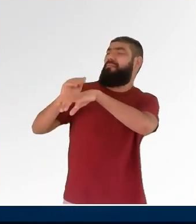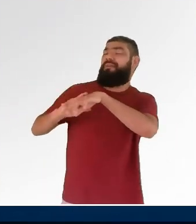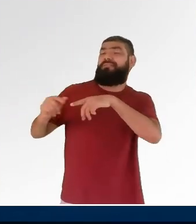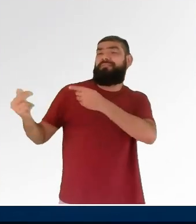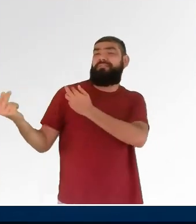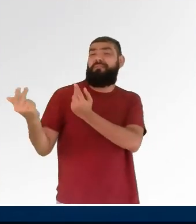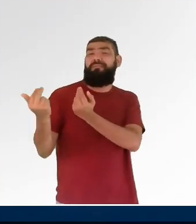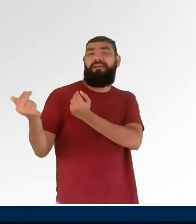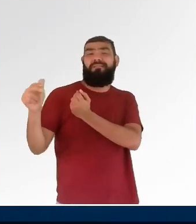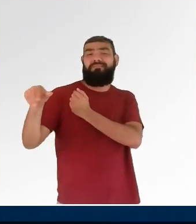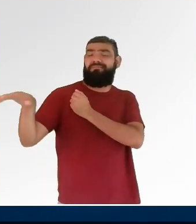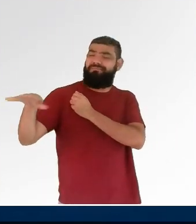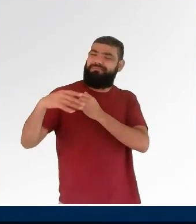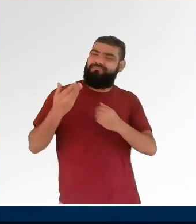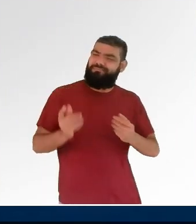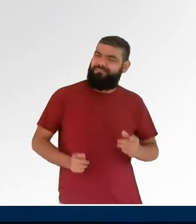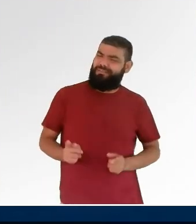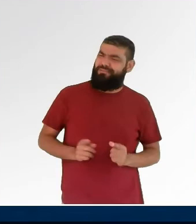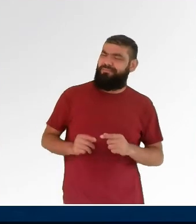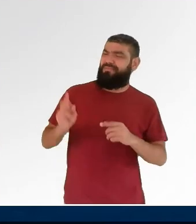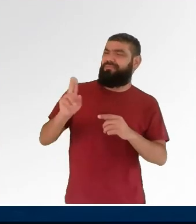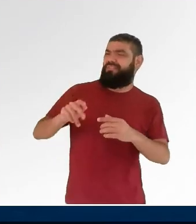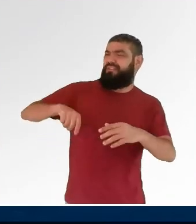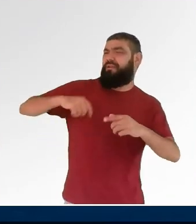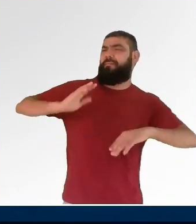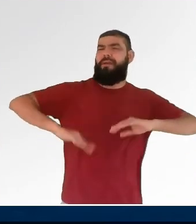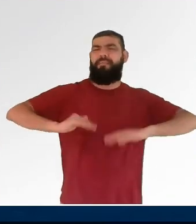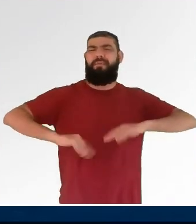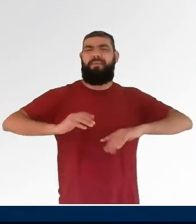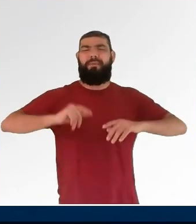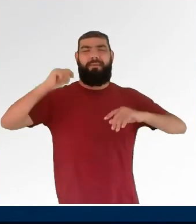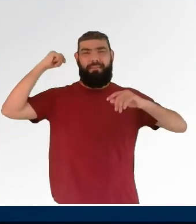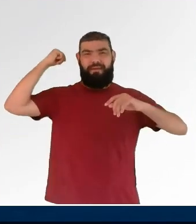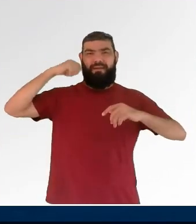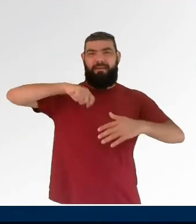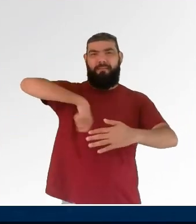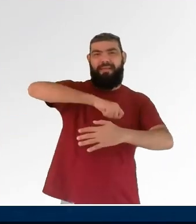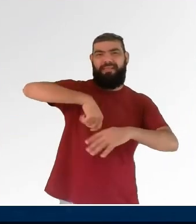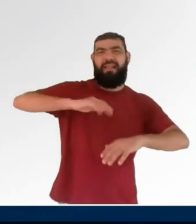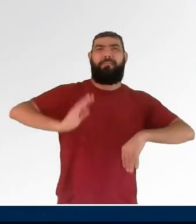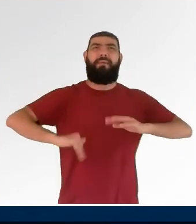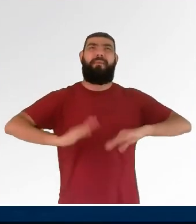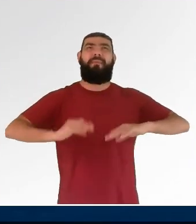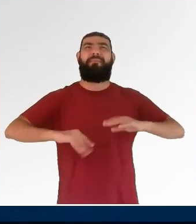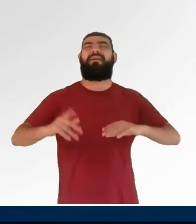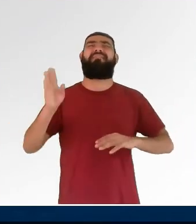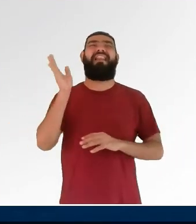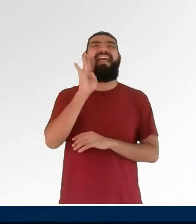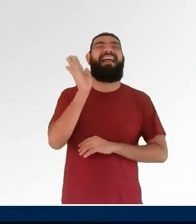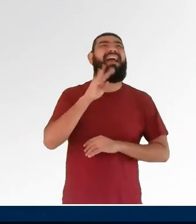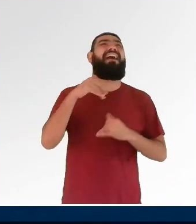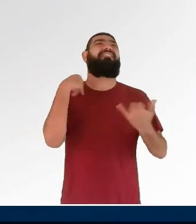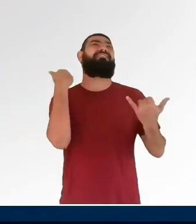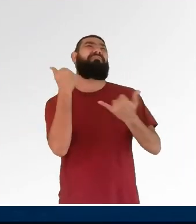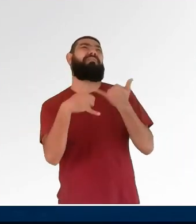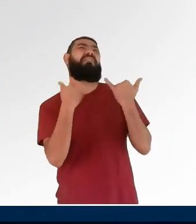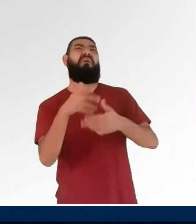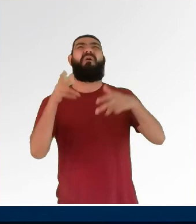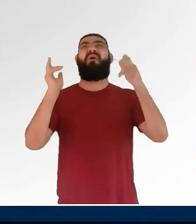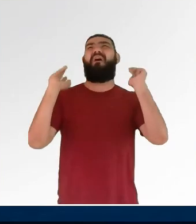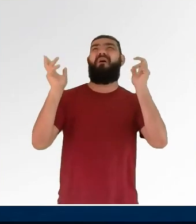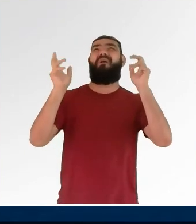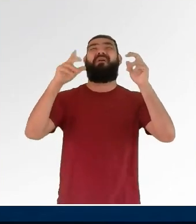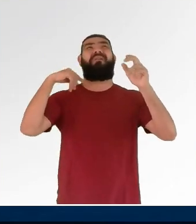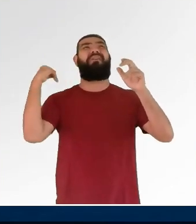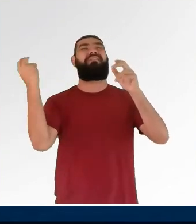ali usando a panela como instrumento. E aquele dia foi muito legal, professor, a gente brincou muito e tudo mais.